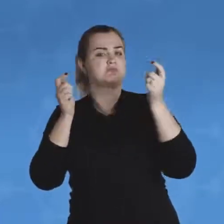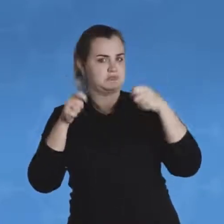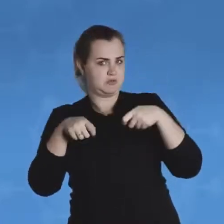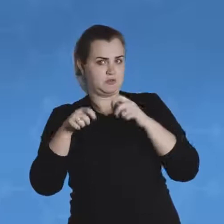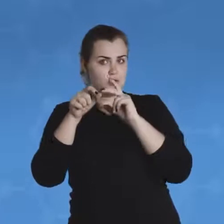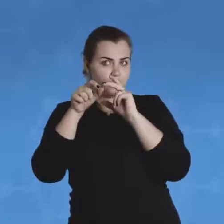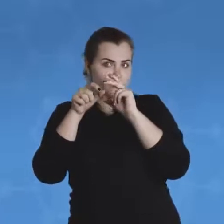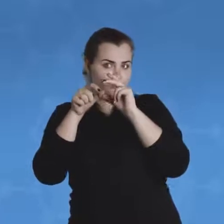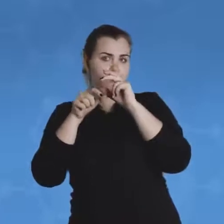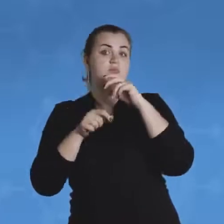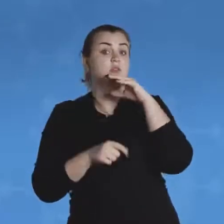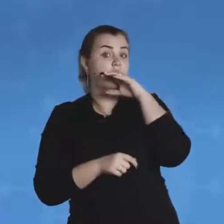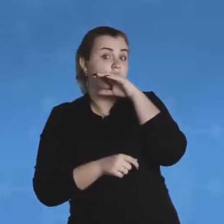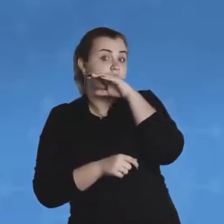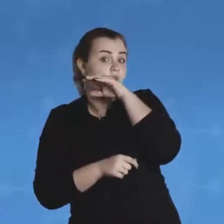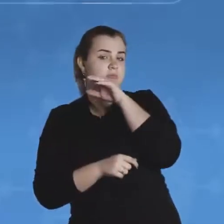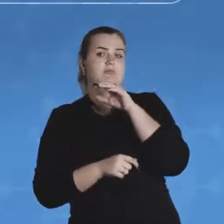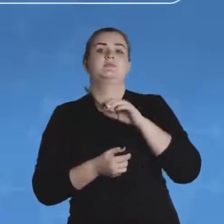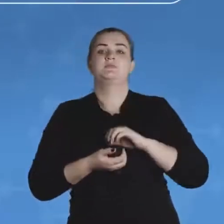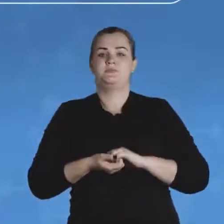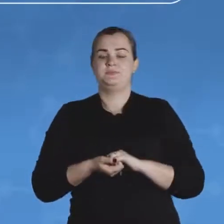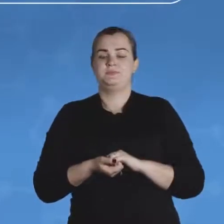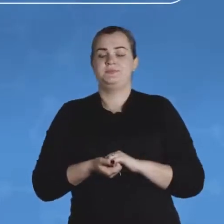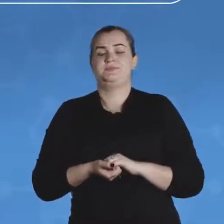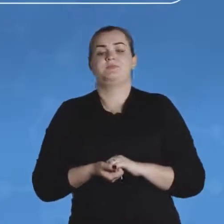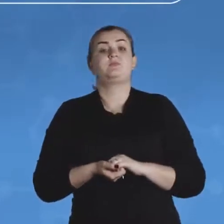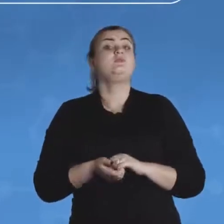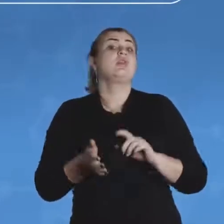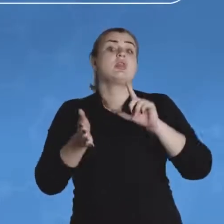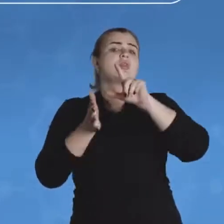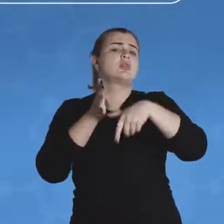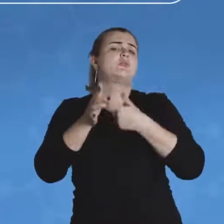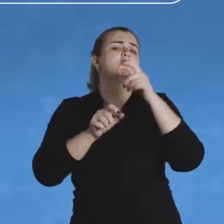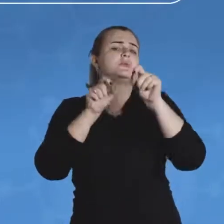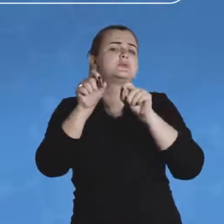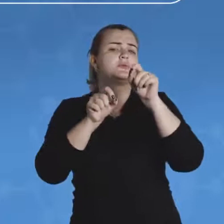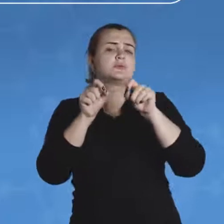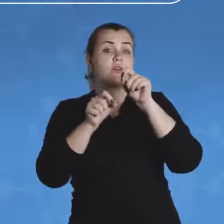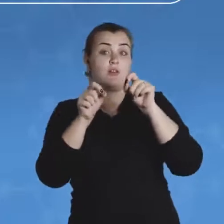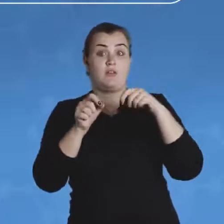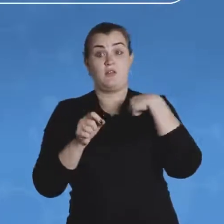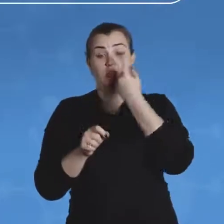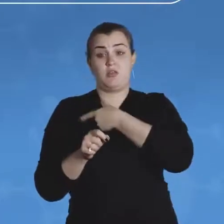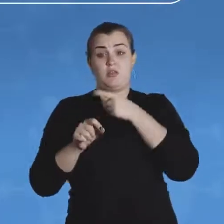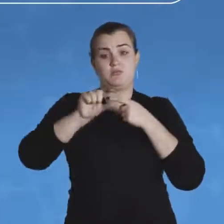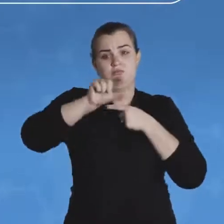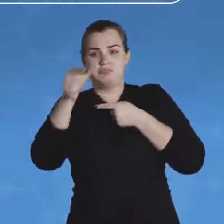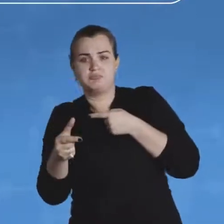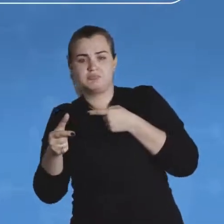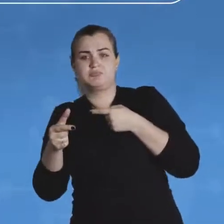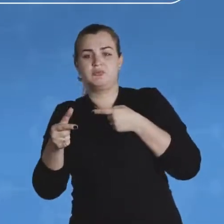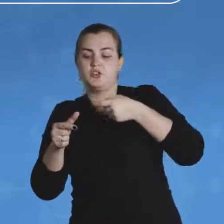êmbolo lentamente. 5. Em seguida, devemos virar o frasco para a posição inicial